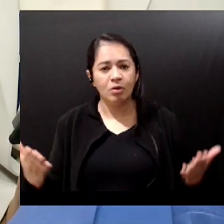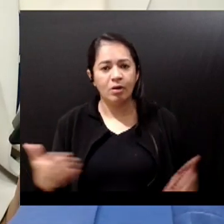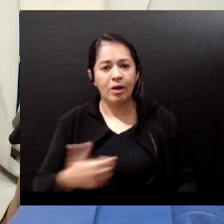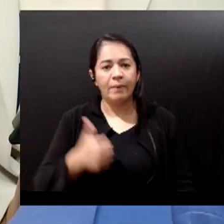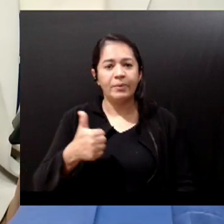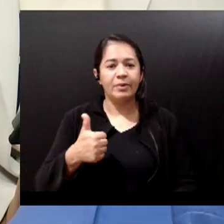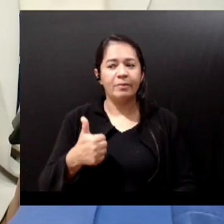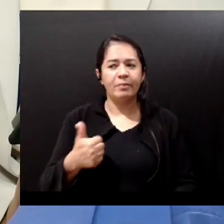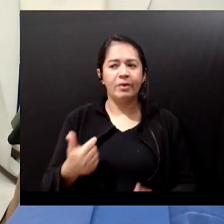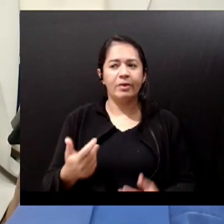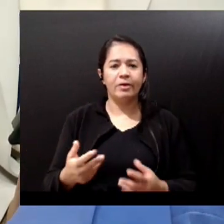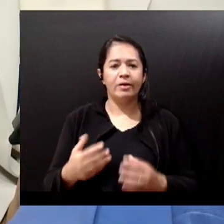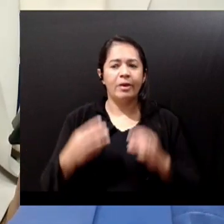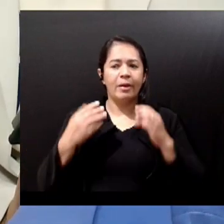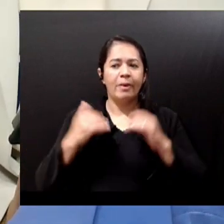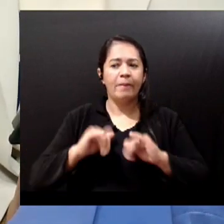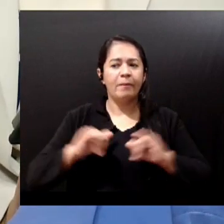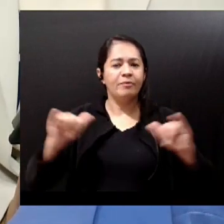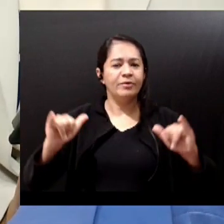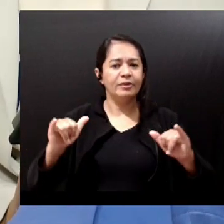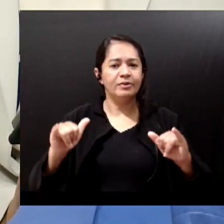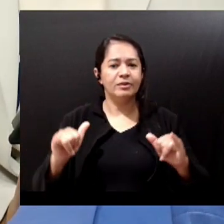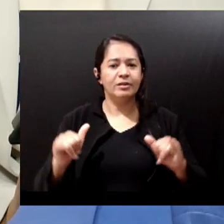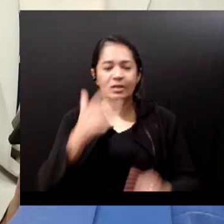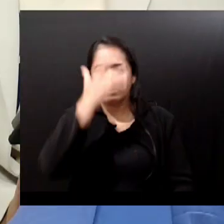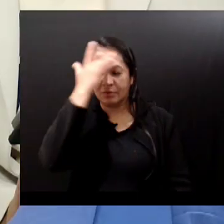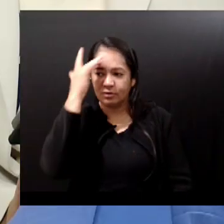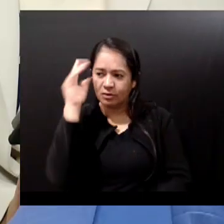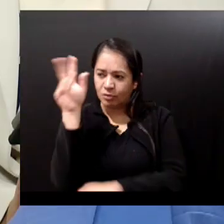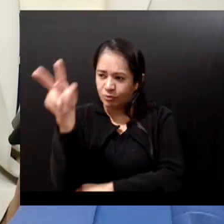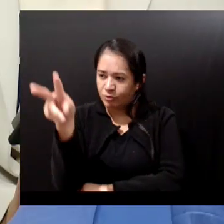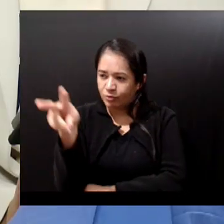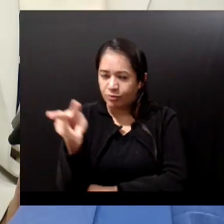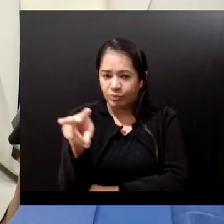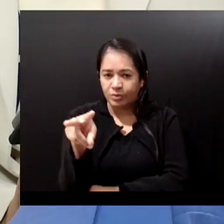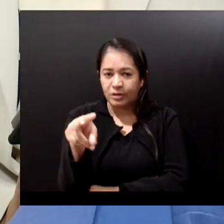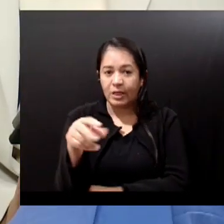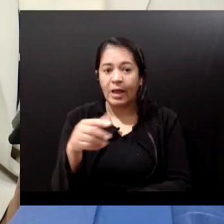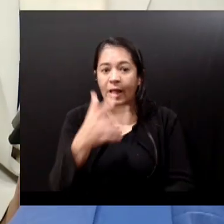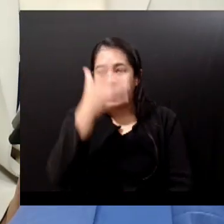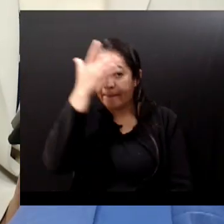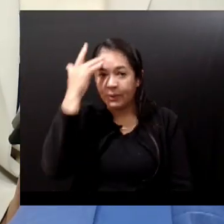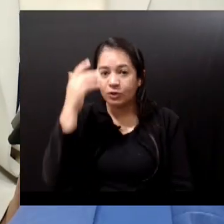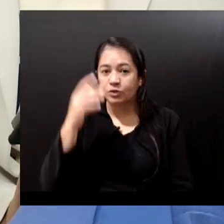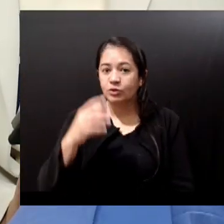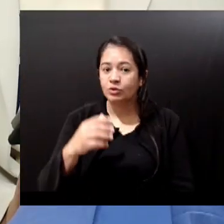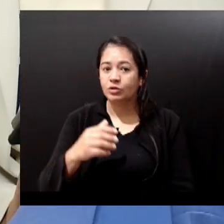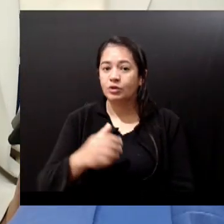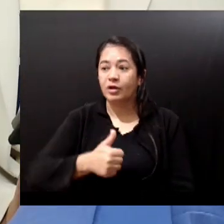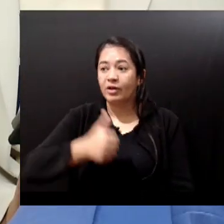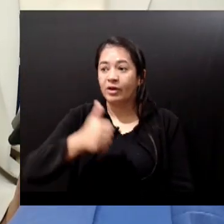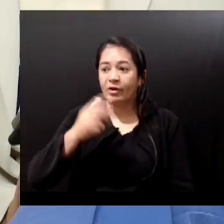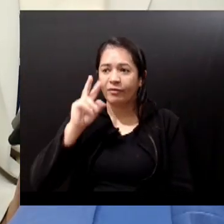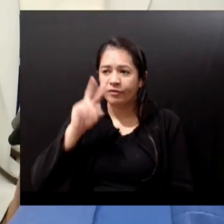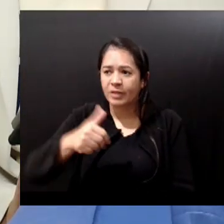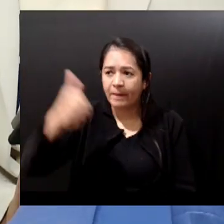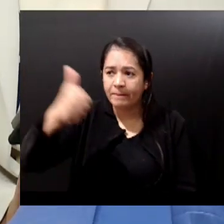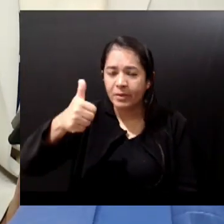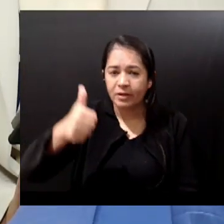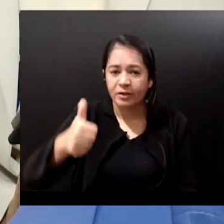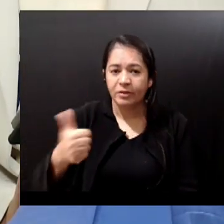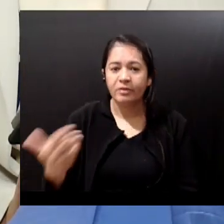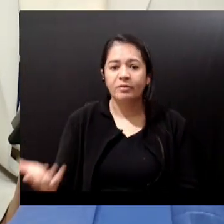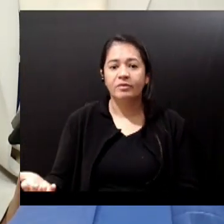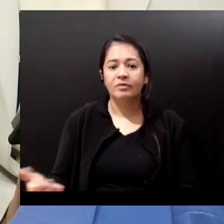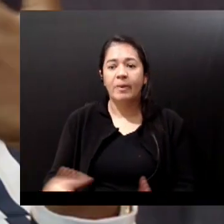né, Sim. como que as pessoas estão te vendo ali, quem não te conhece, quem nunca te viu na vida, né, qual que é a mensagem que você deixou ali para aquela